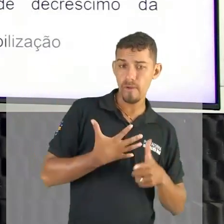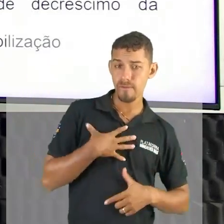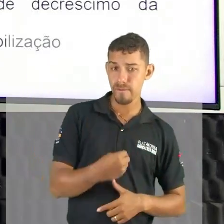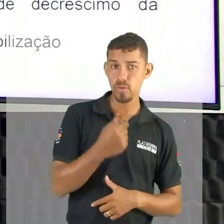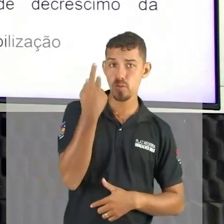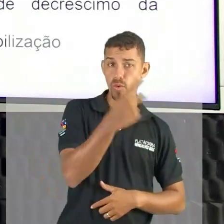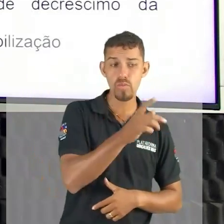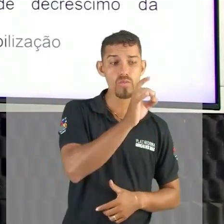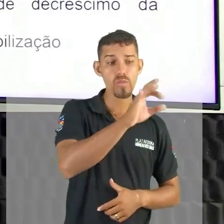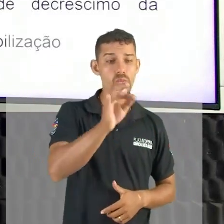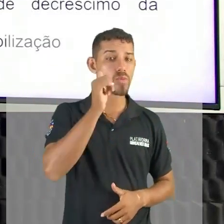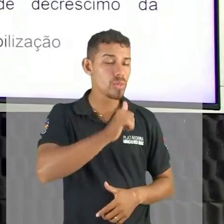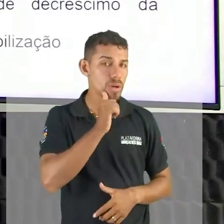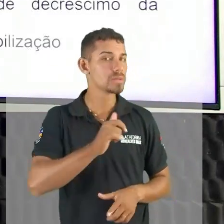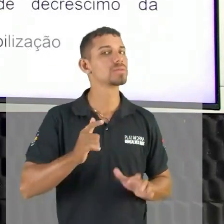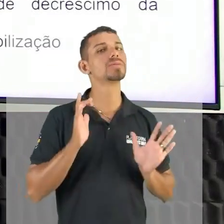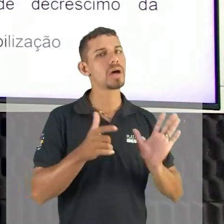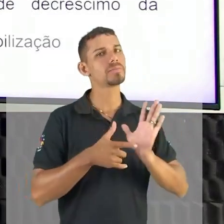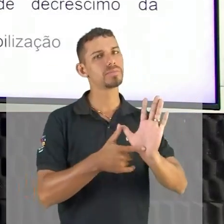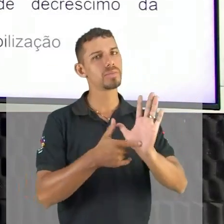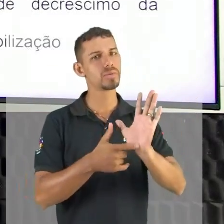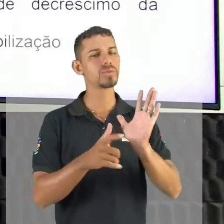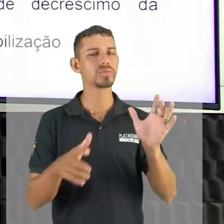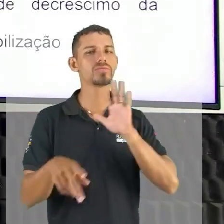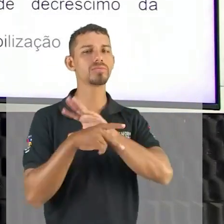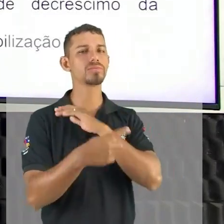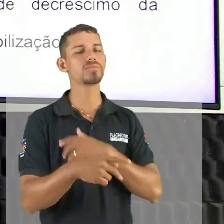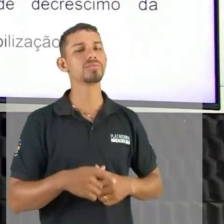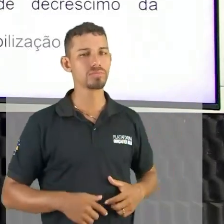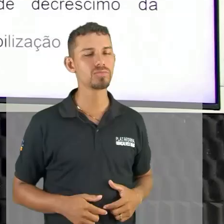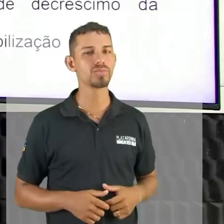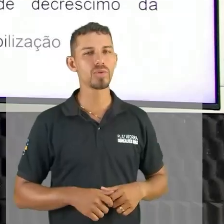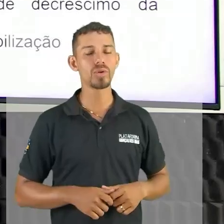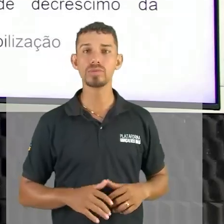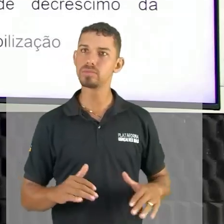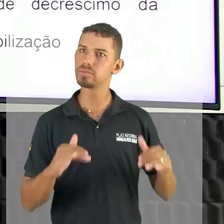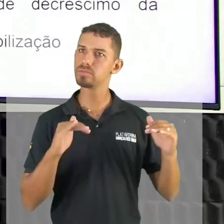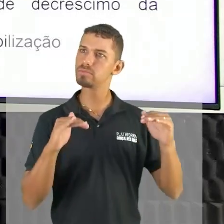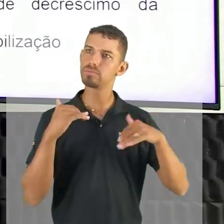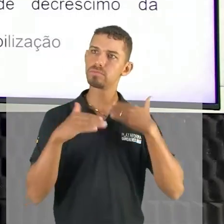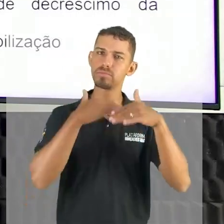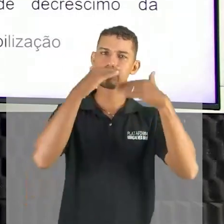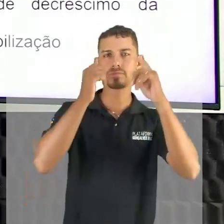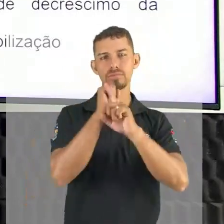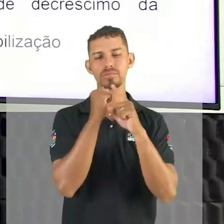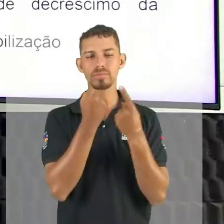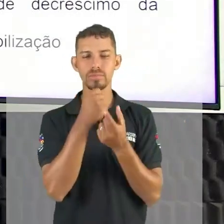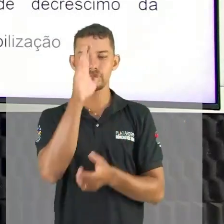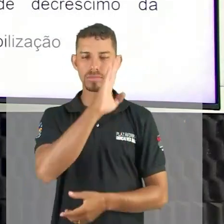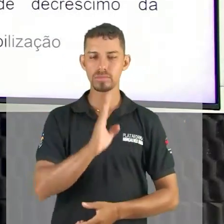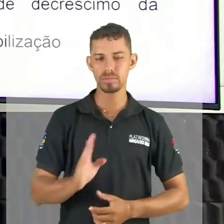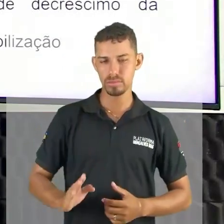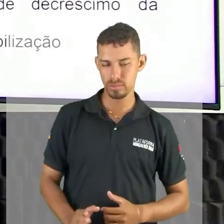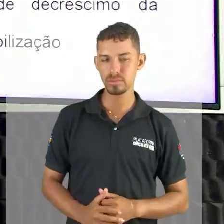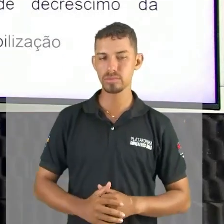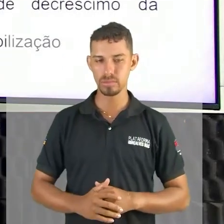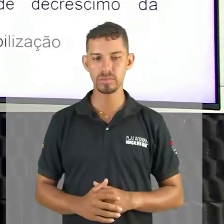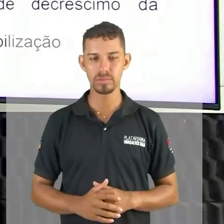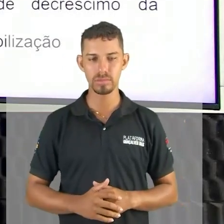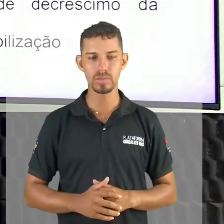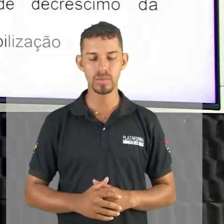por mulher, e isso já mostra claramente o papel e o nível de desenvolvimento da sociedade brasileira